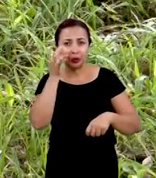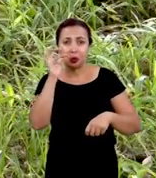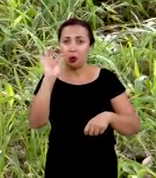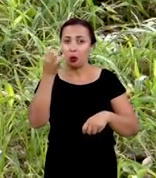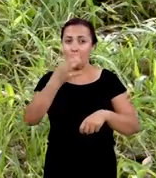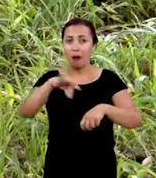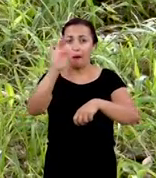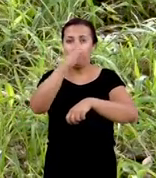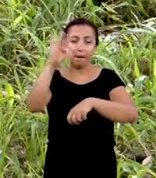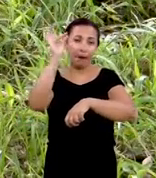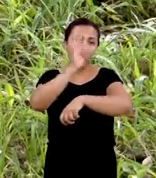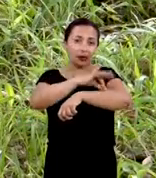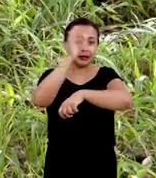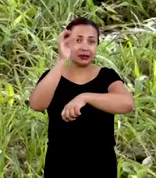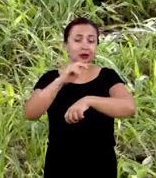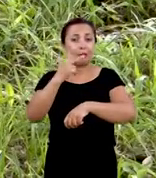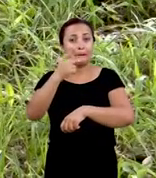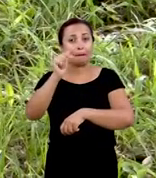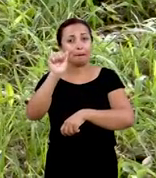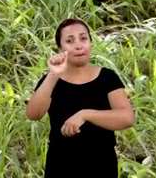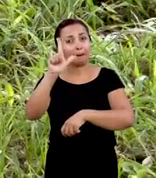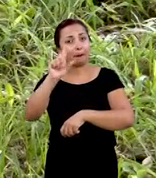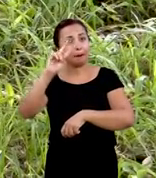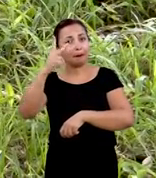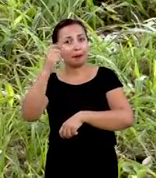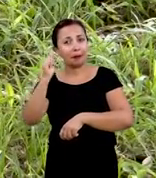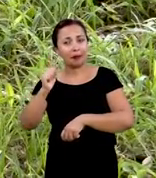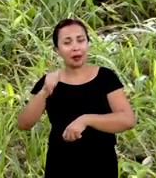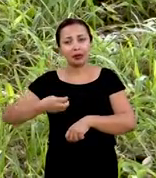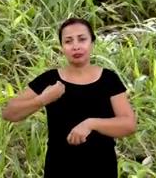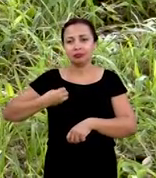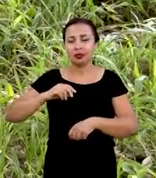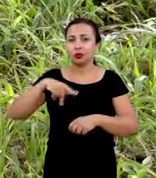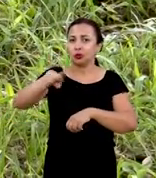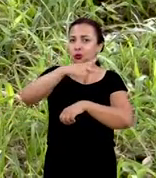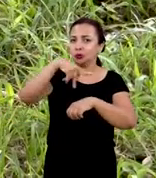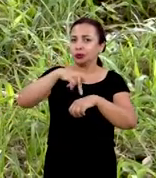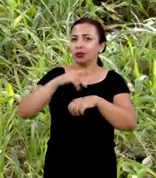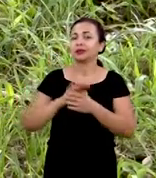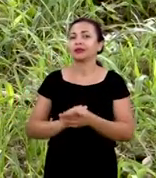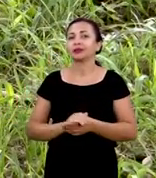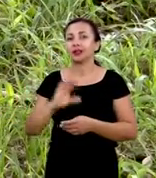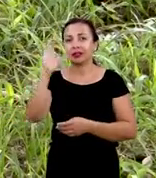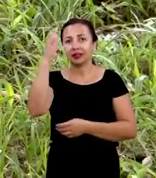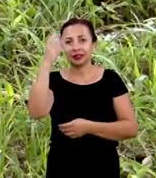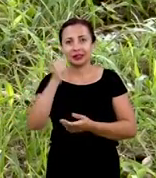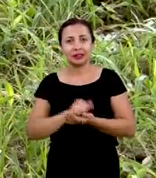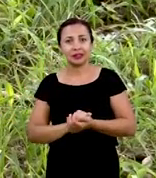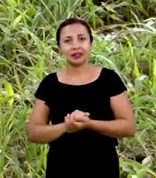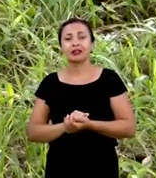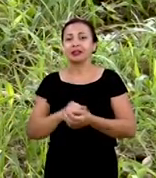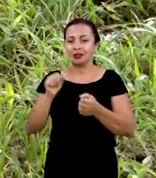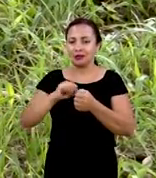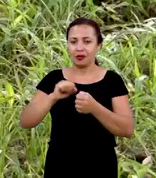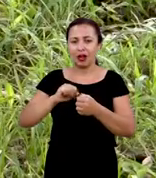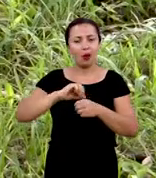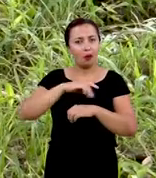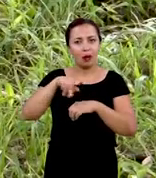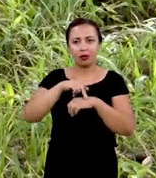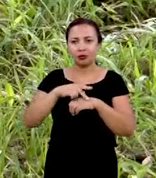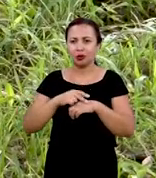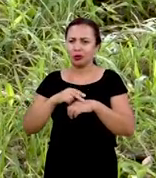transmitido pelo mosquito palha, presente em todo o país. Cientistas da Universidade Estadual do Piauí estudam o que